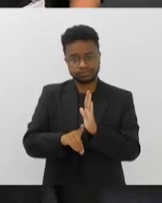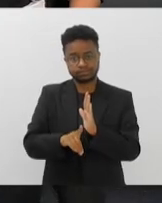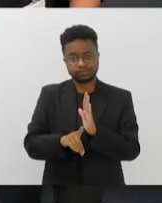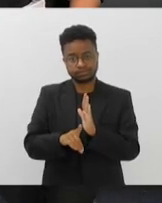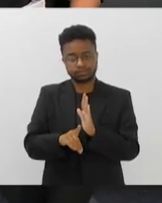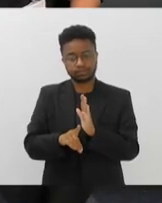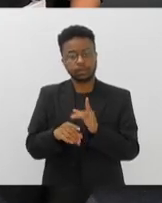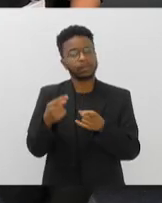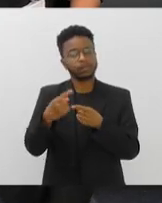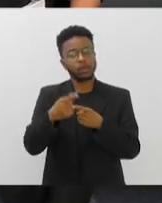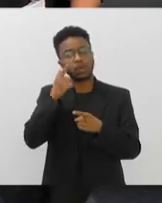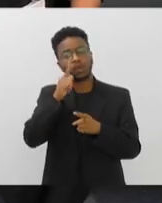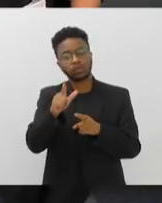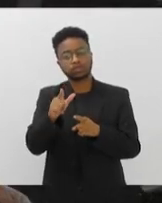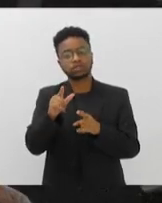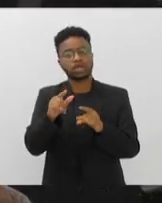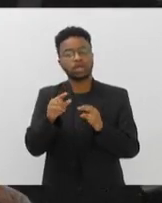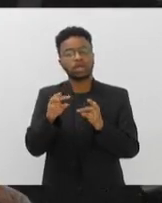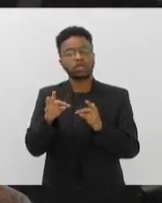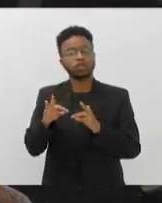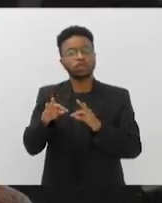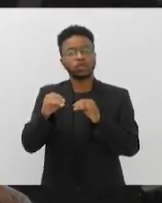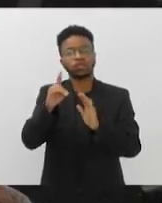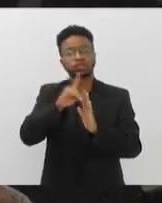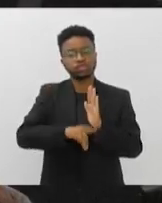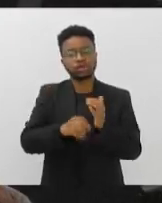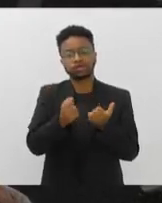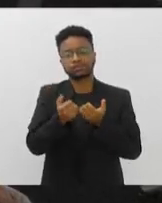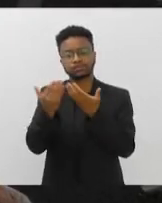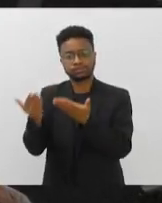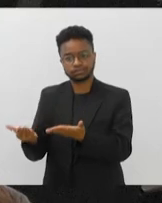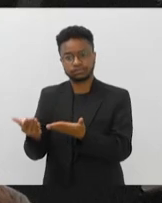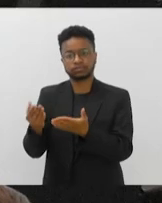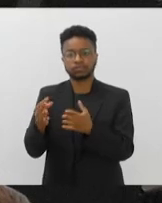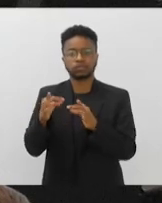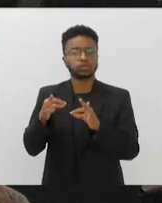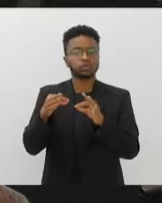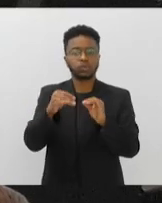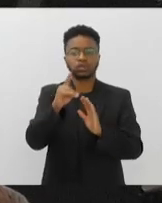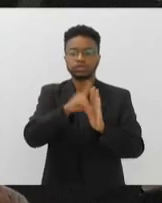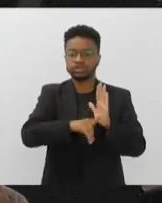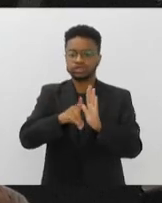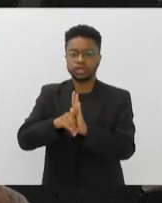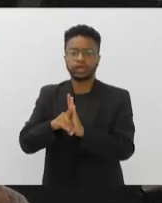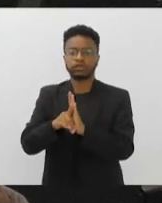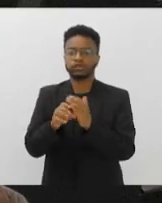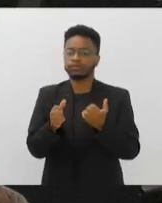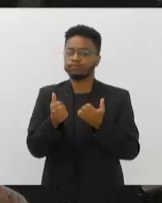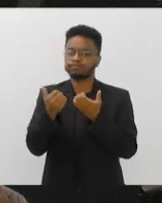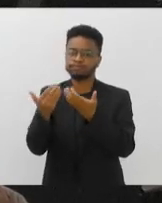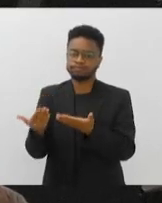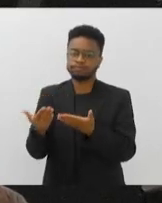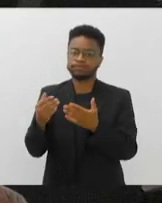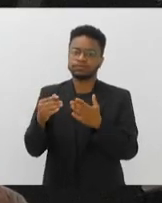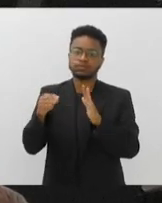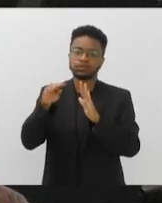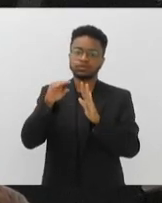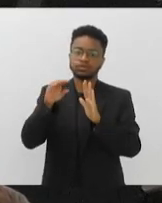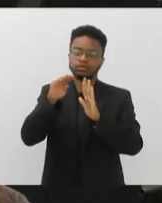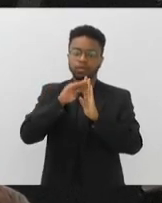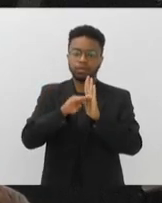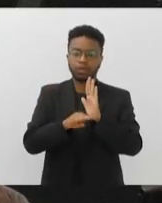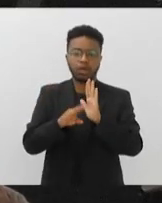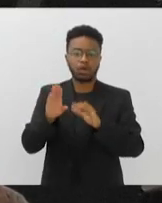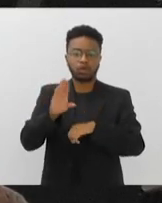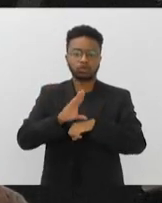garante todos os demais direitos que deve garantir todos os demais direitos que estão lá elencados na Constituição